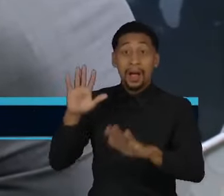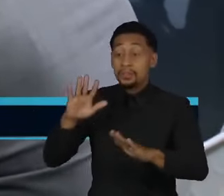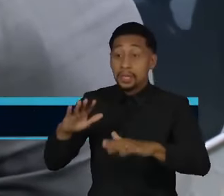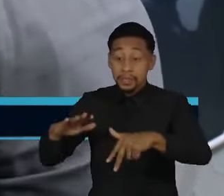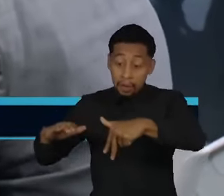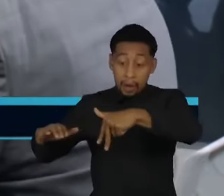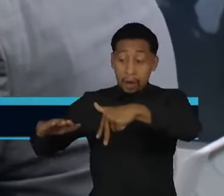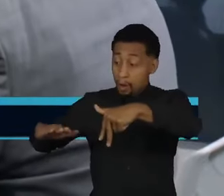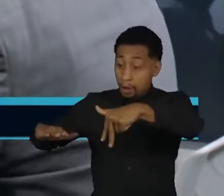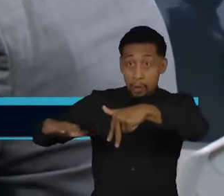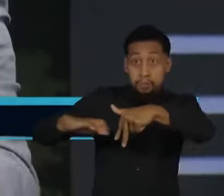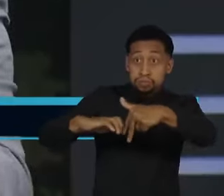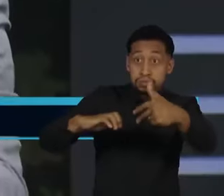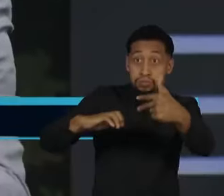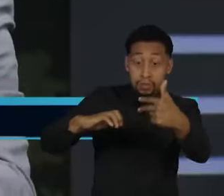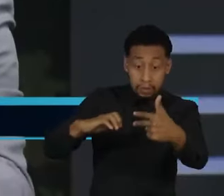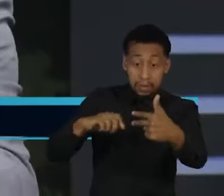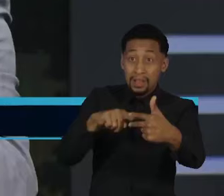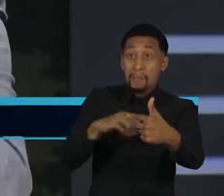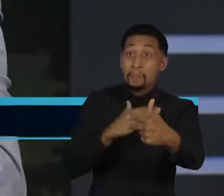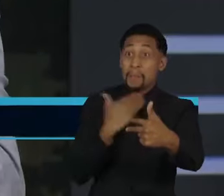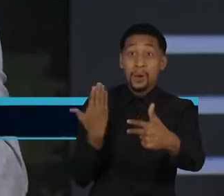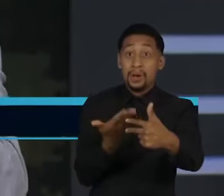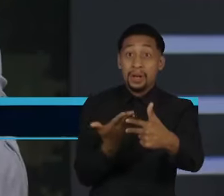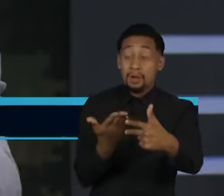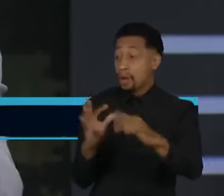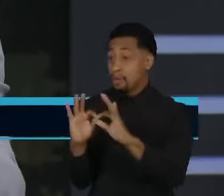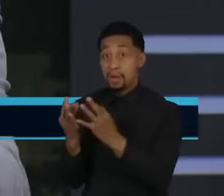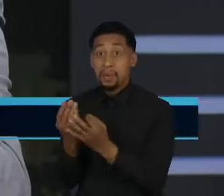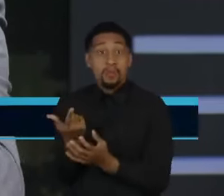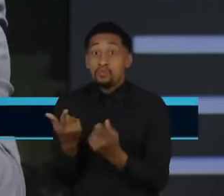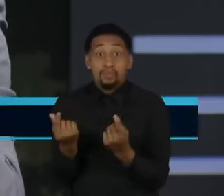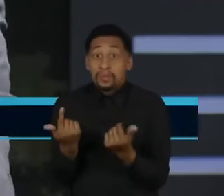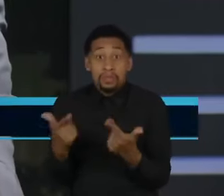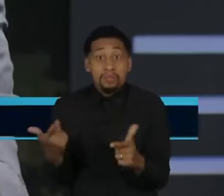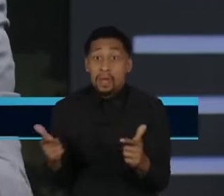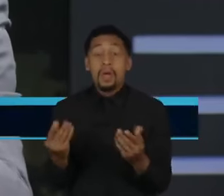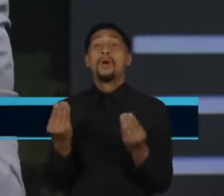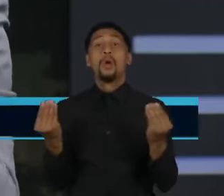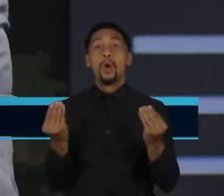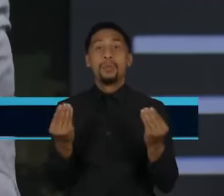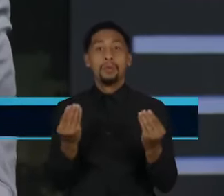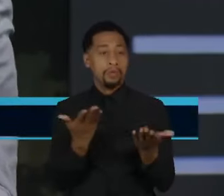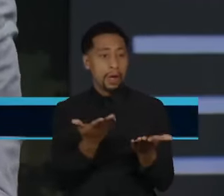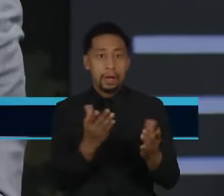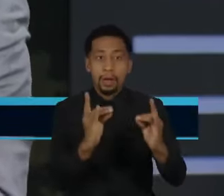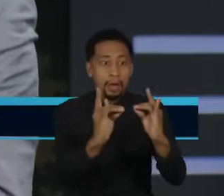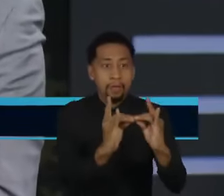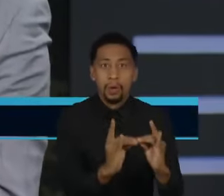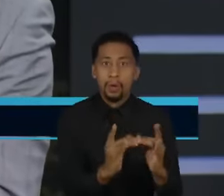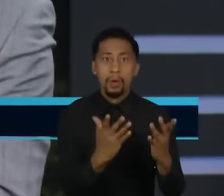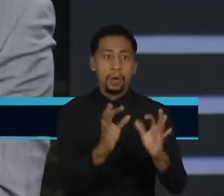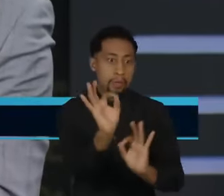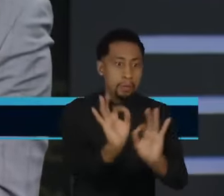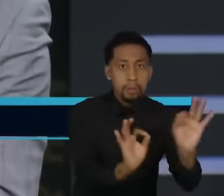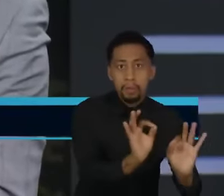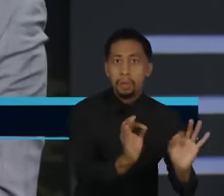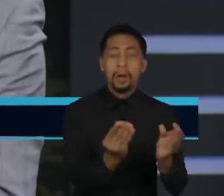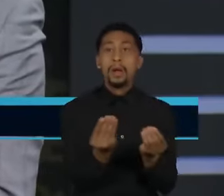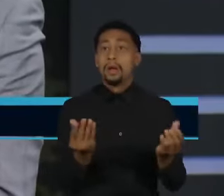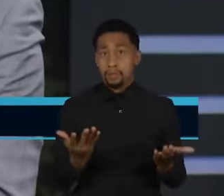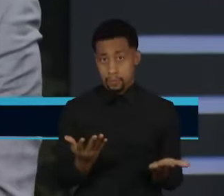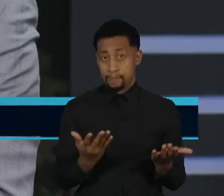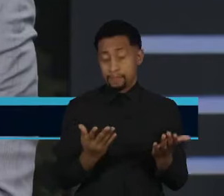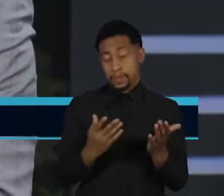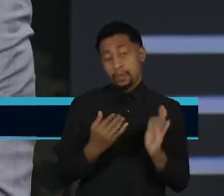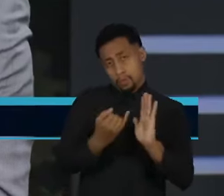de trânsito, senão não tem, porque as prefeituras são prefeituras muito pequenas, que também não têm recursos e fica lá essa situação. Graças ao DPVAT